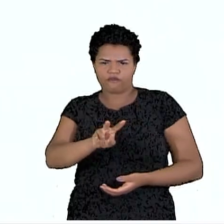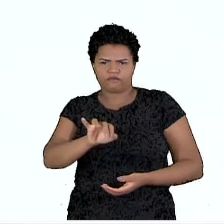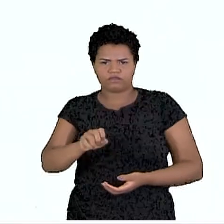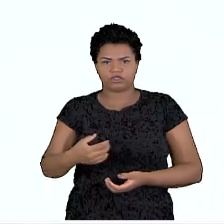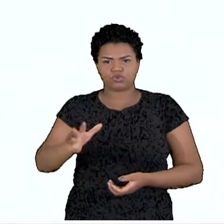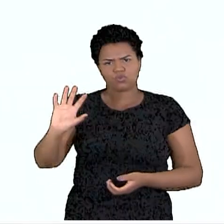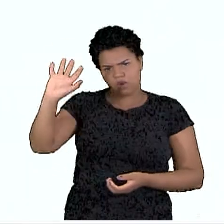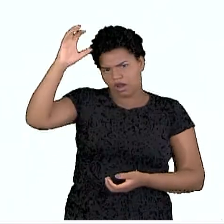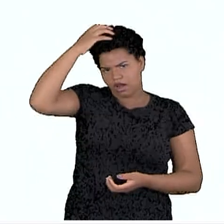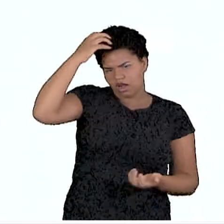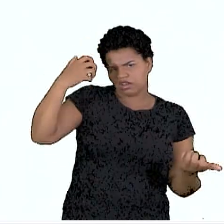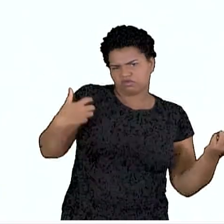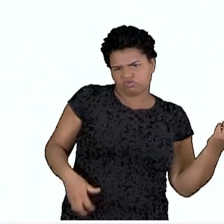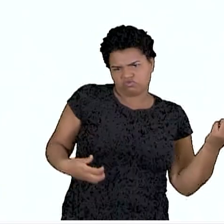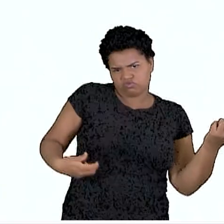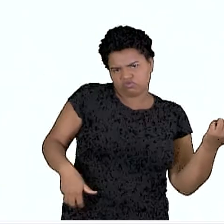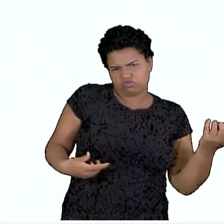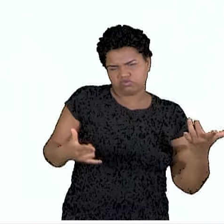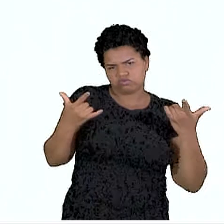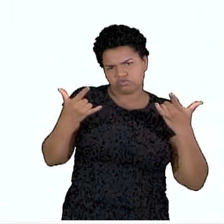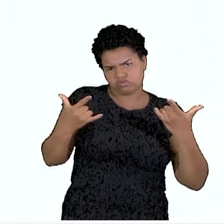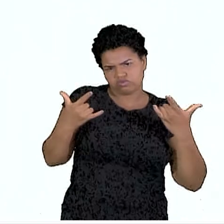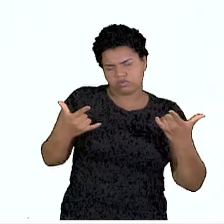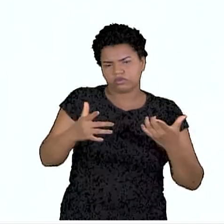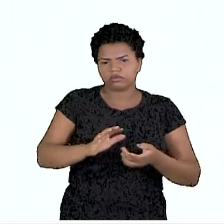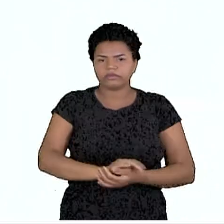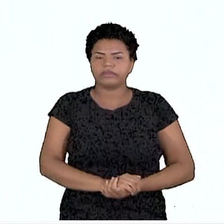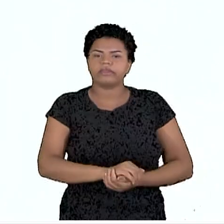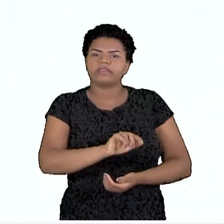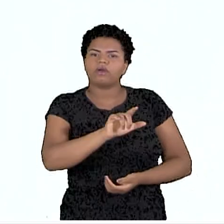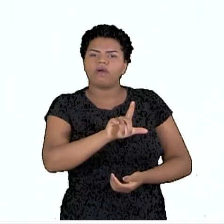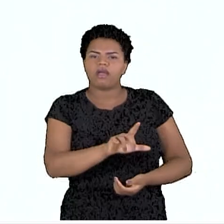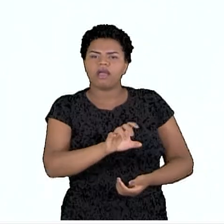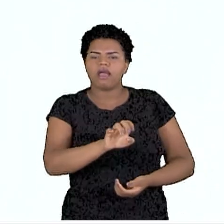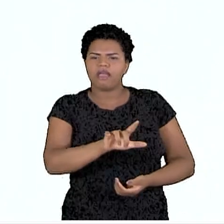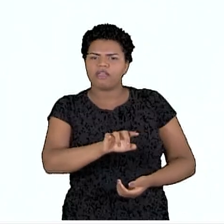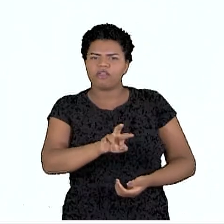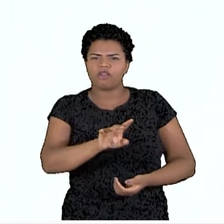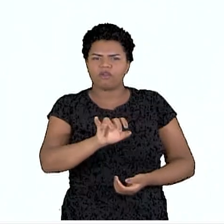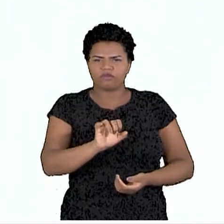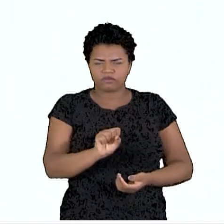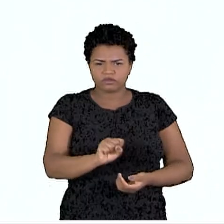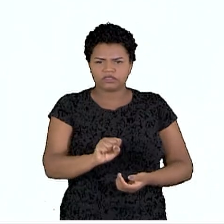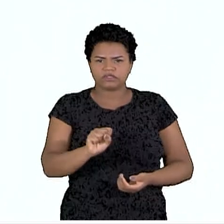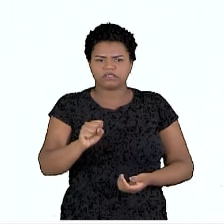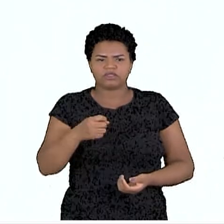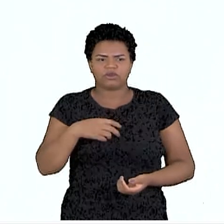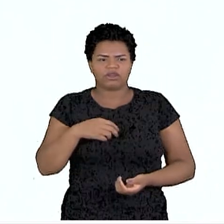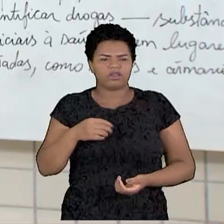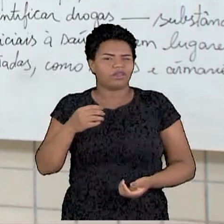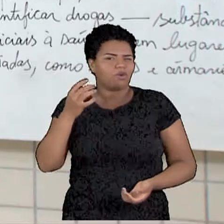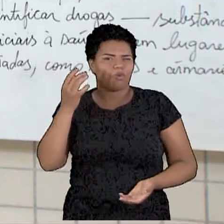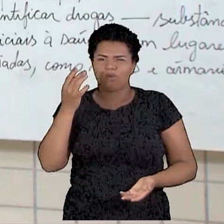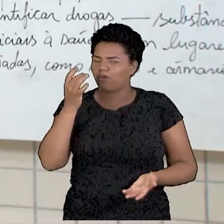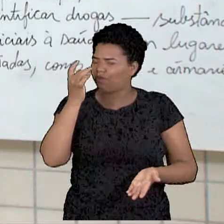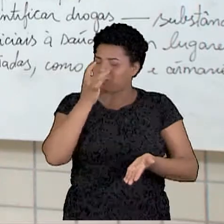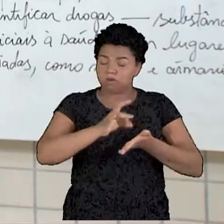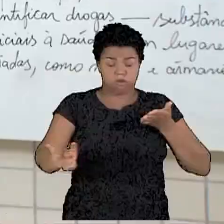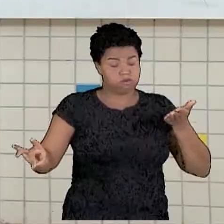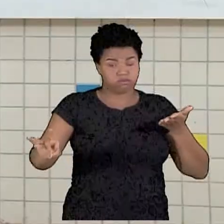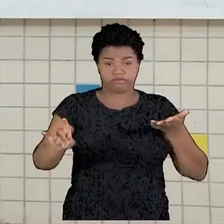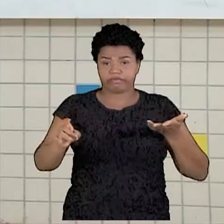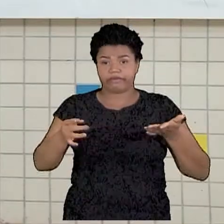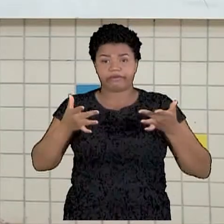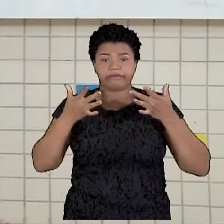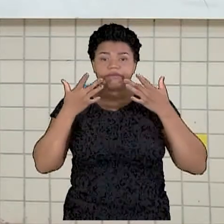explicando quem é o quê? Elvis. Na verdade, detestava atuar. E quando eu uso